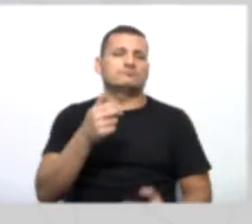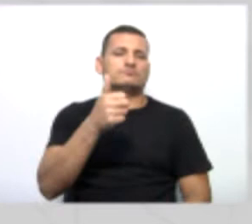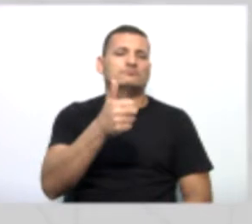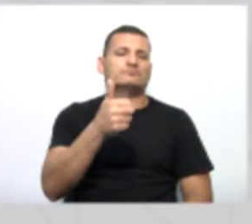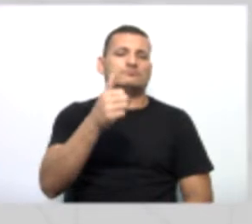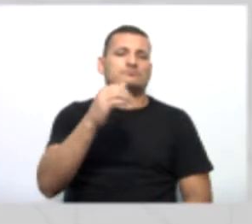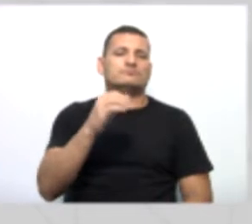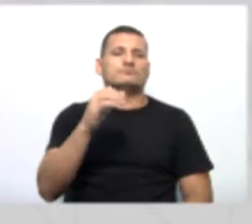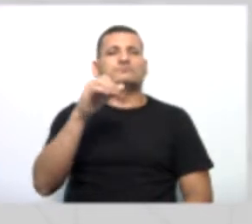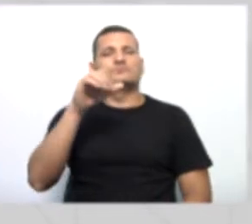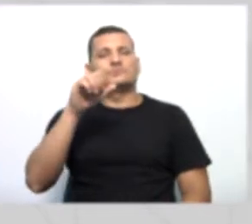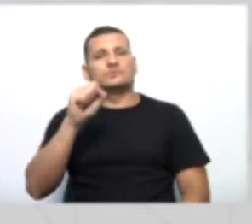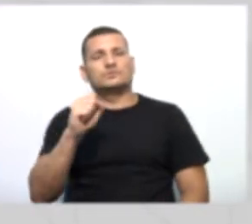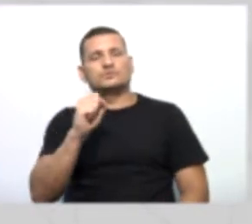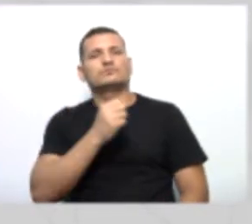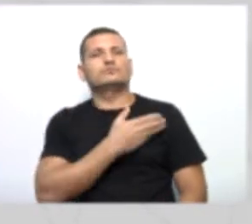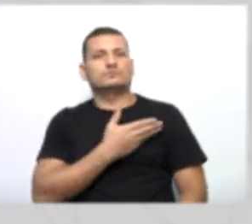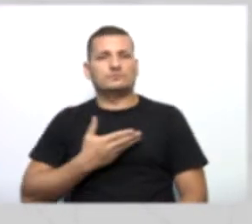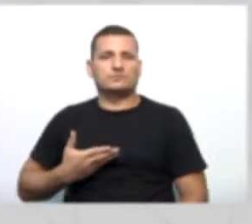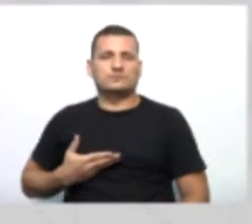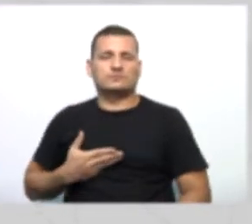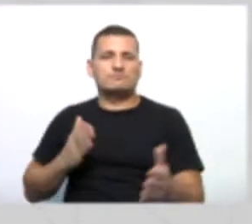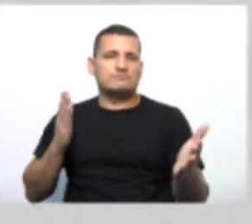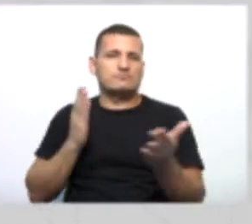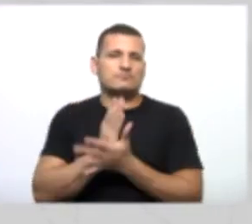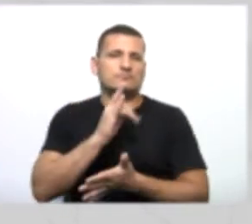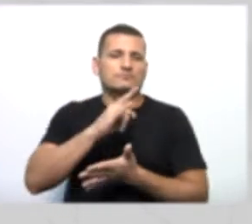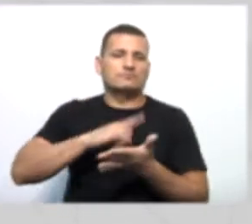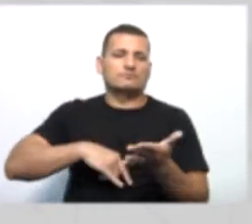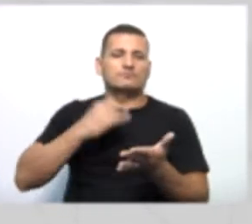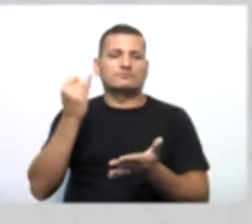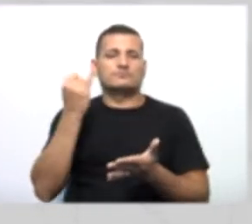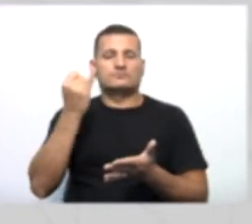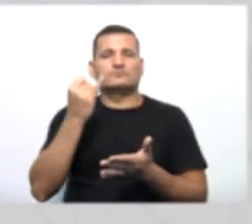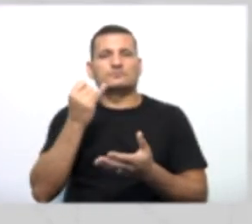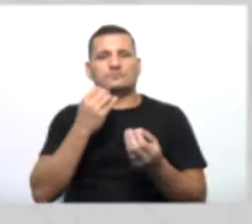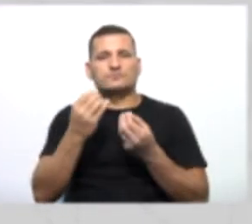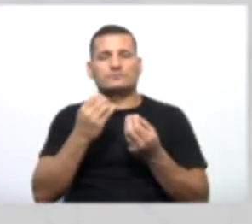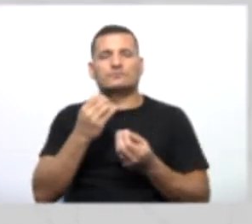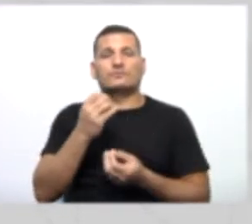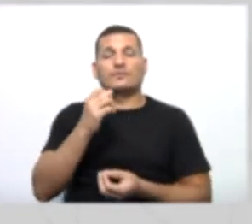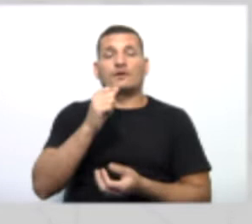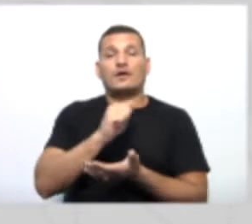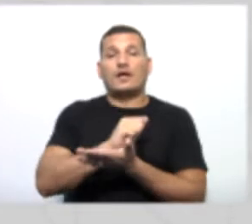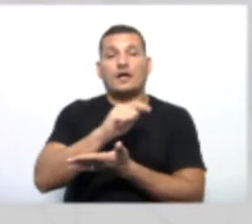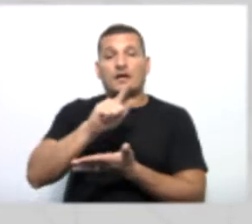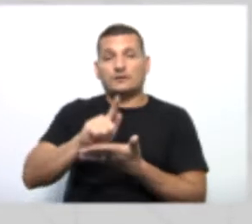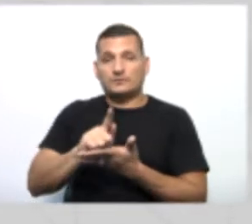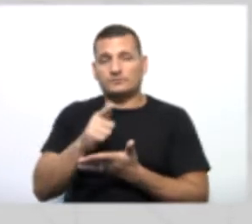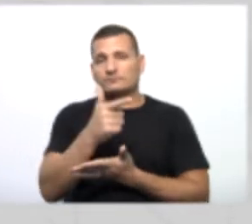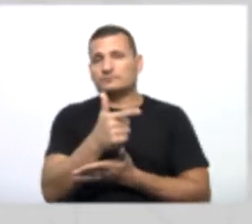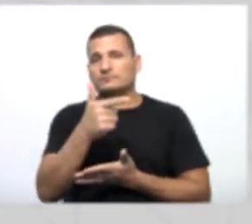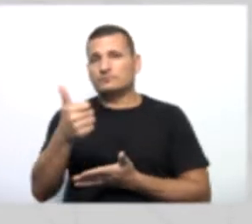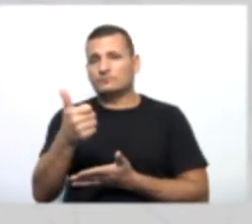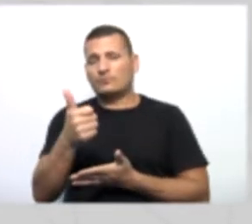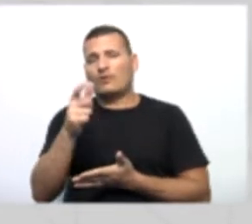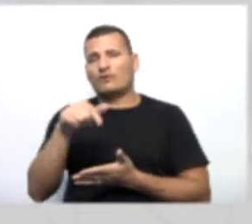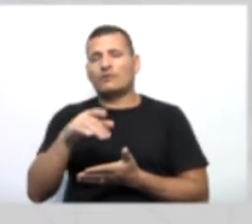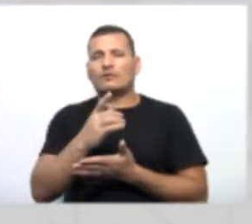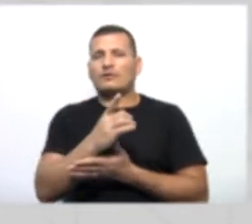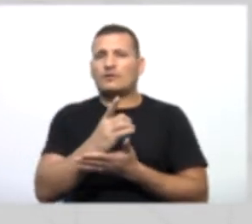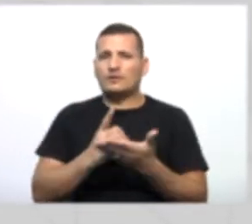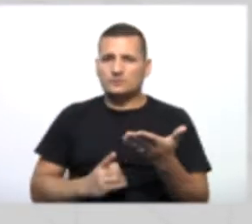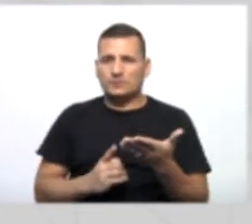aprovação de documentos importantes como a Agenda 21, que consiste em uma declaração do